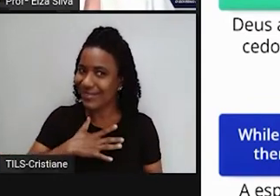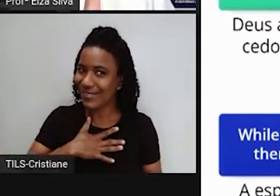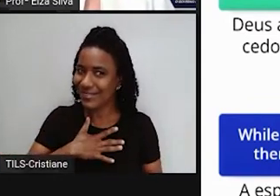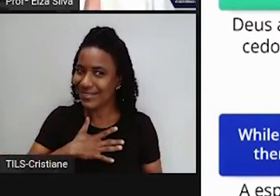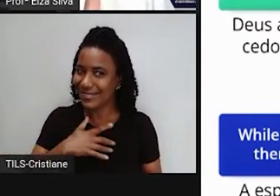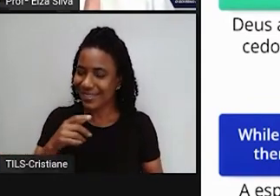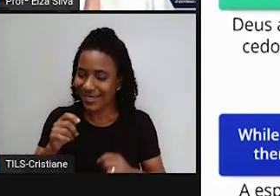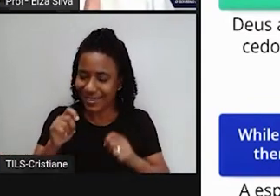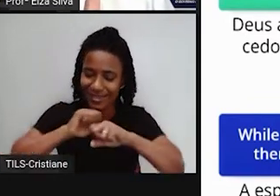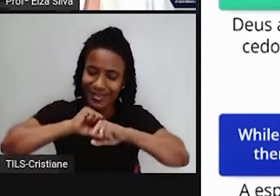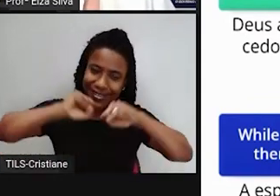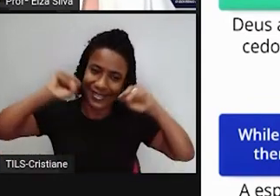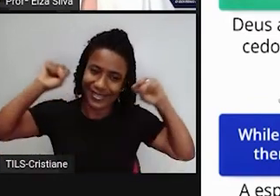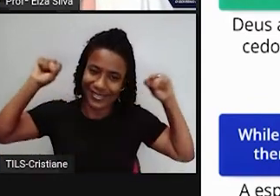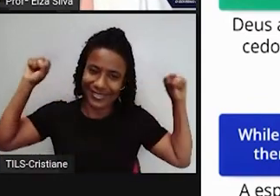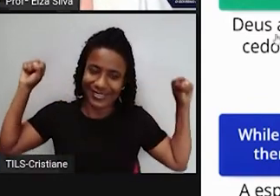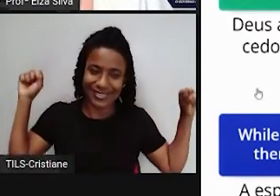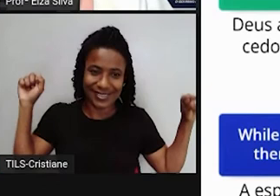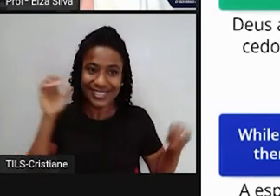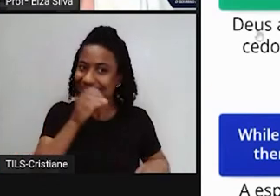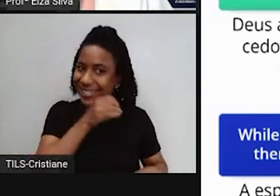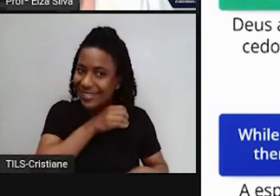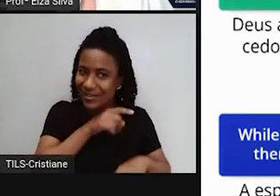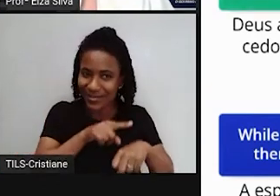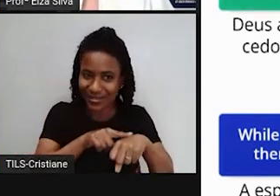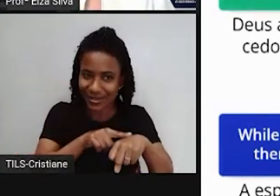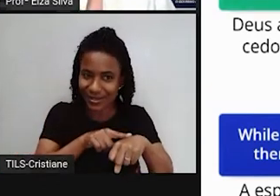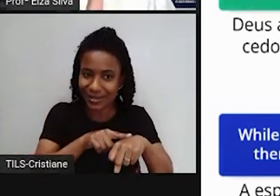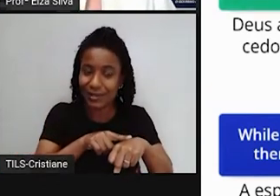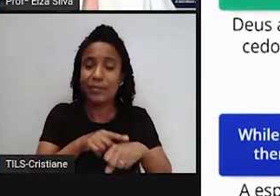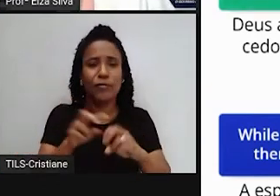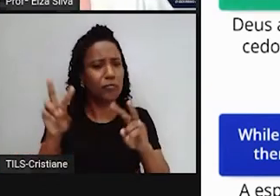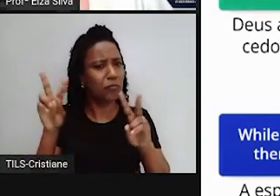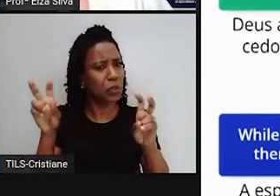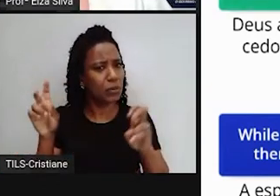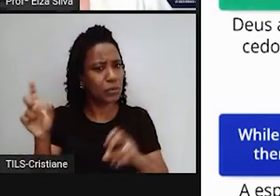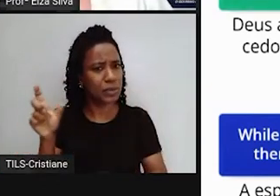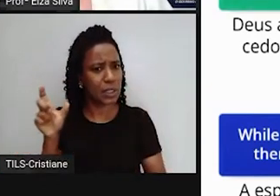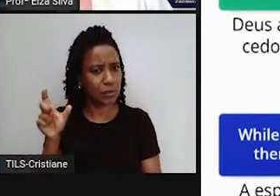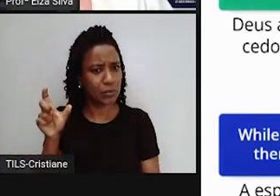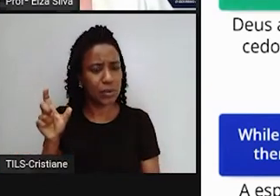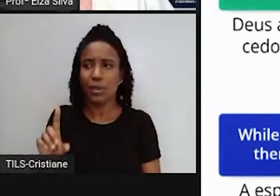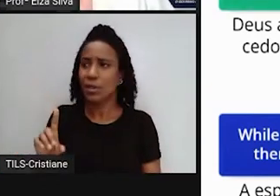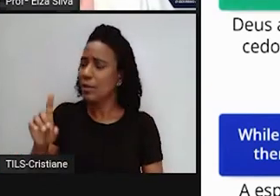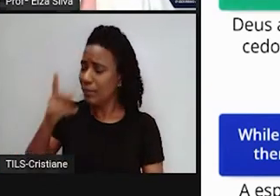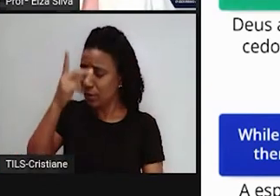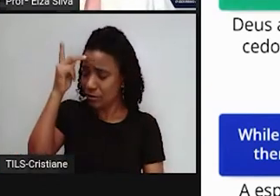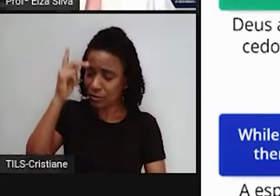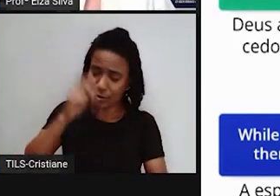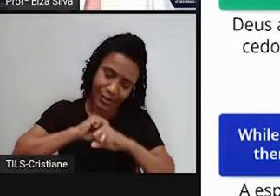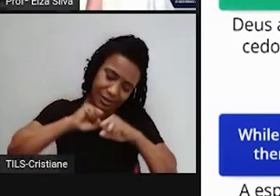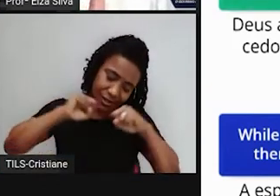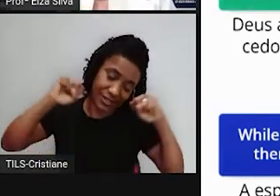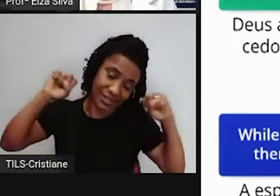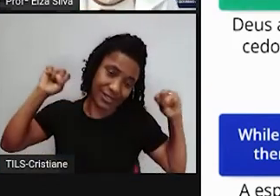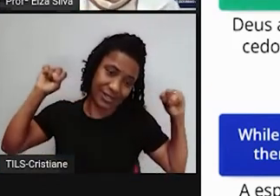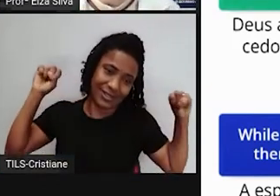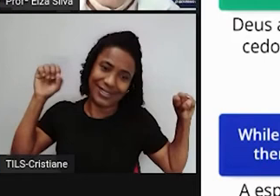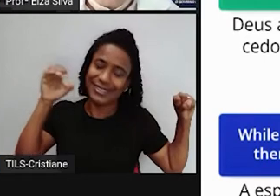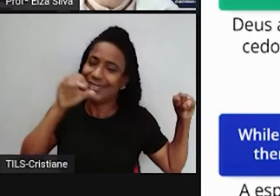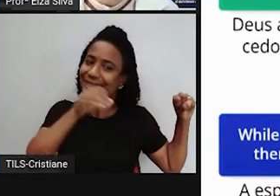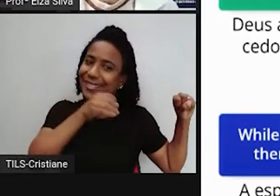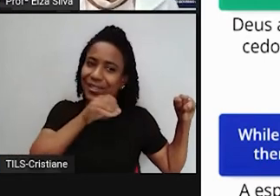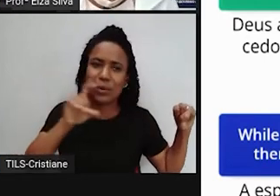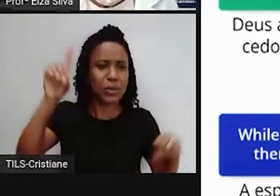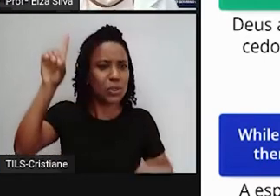na cama, não é? Mas olha o que o ditado diz, que Deus ajuda quem cedo madruga. Então, vamos acordar